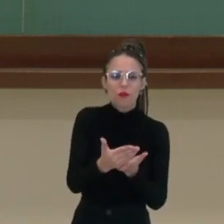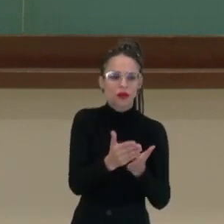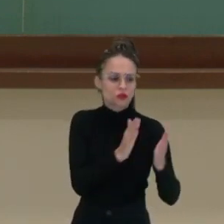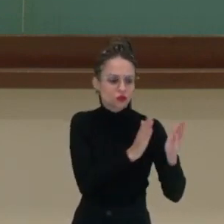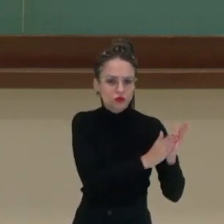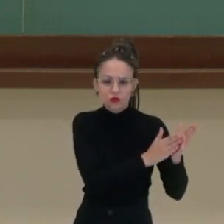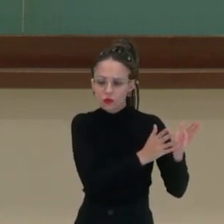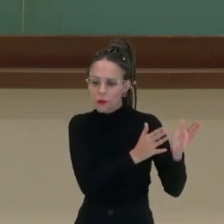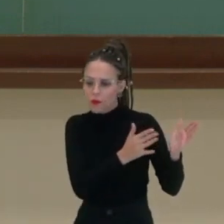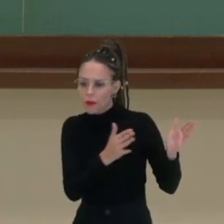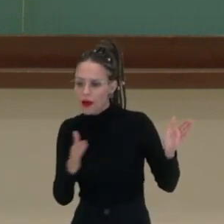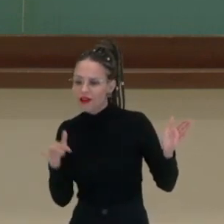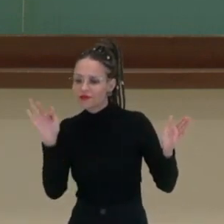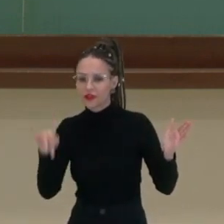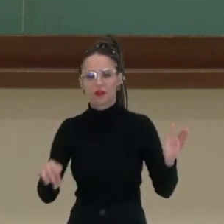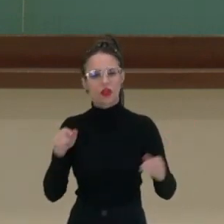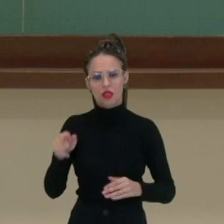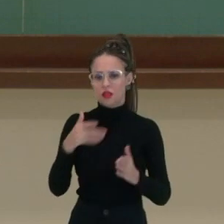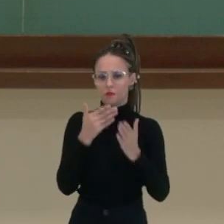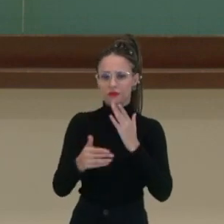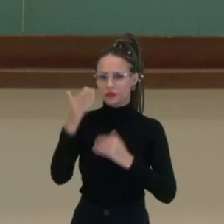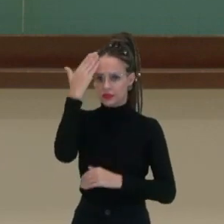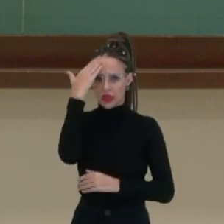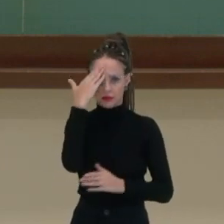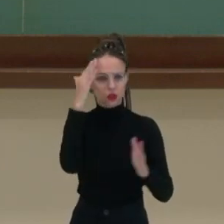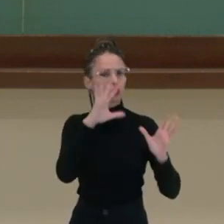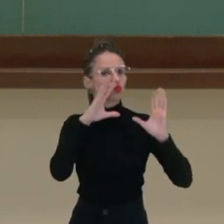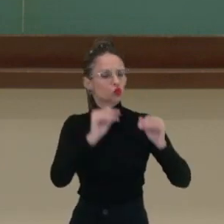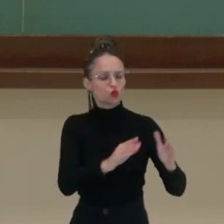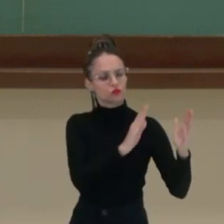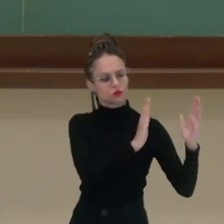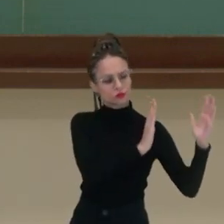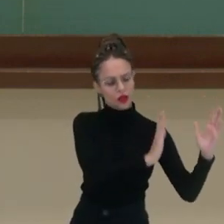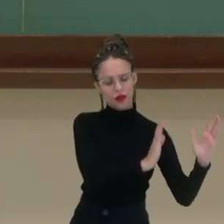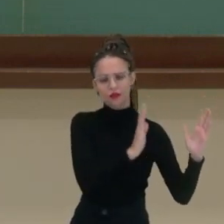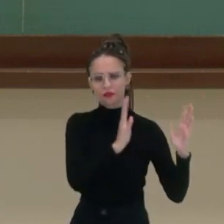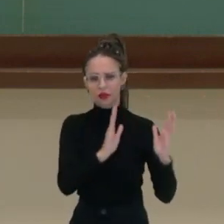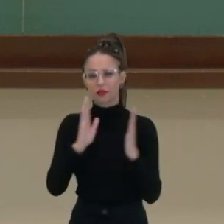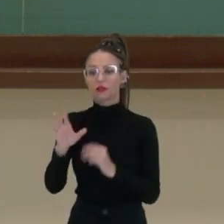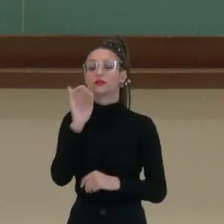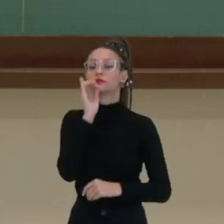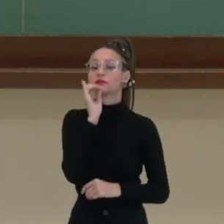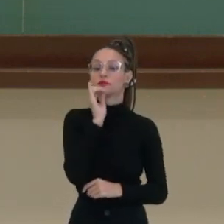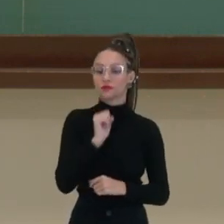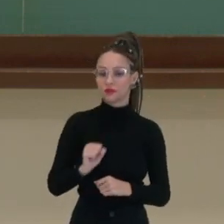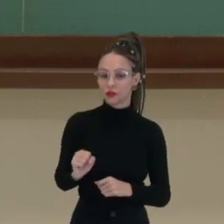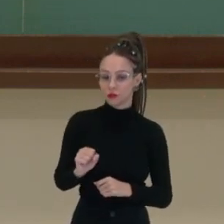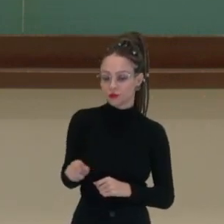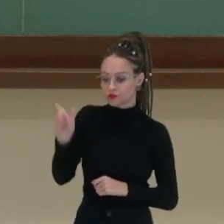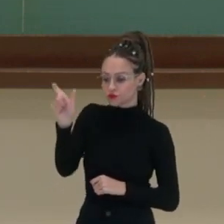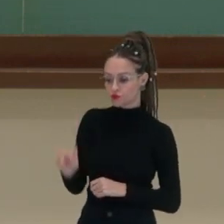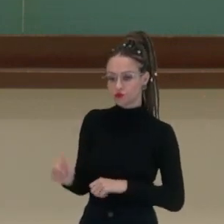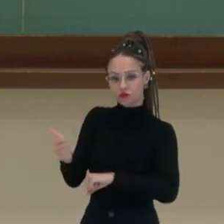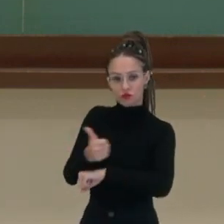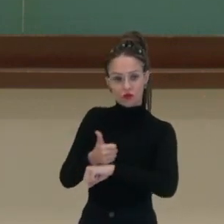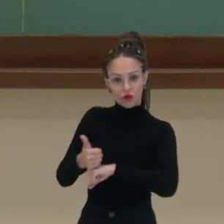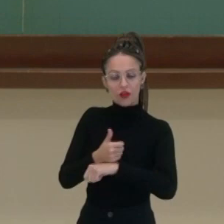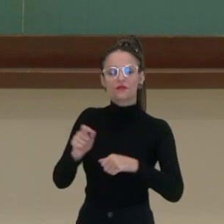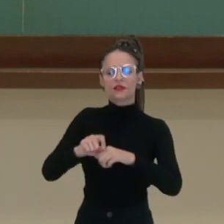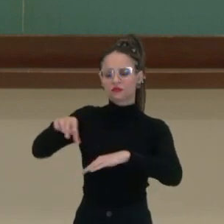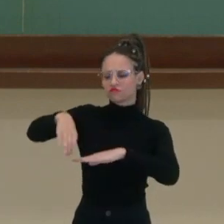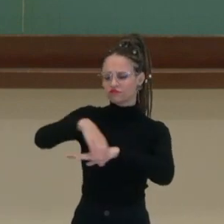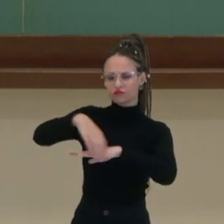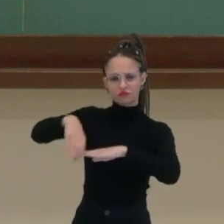ele não perdeu a noção do todo, ele sabe todas as técnicas. Por exemplo, o artesão que vai fazendo uma